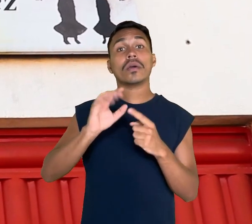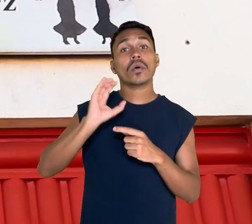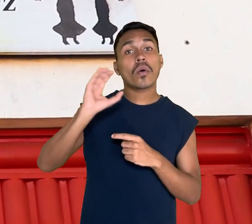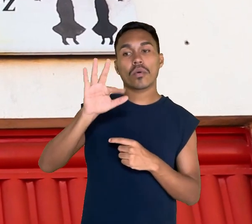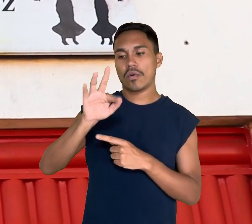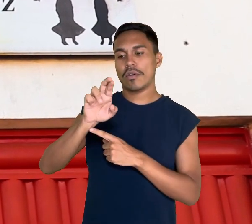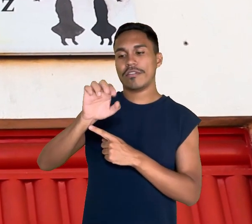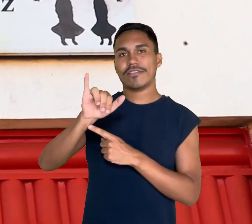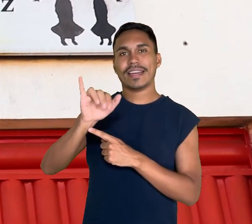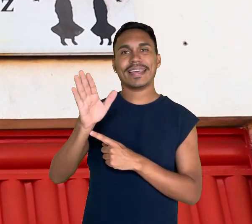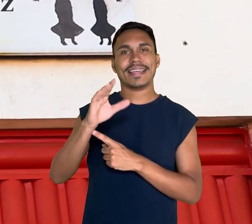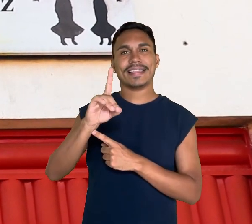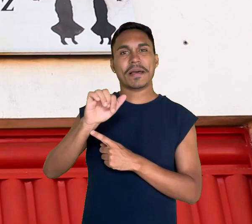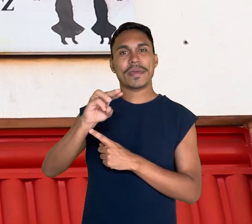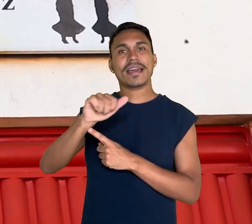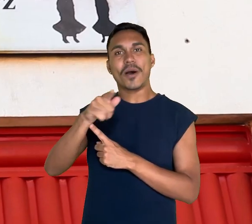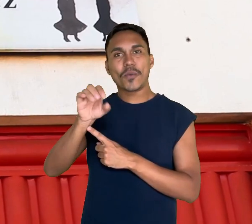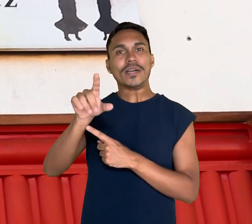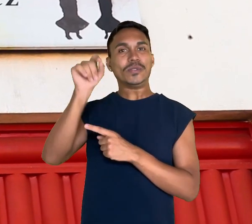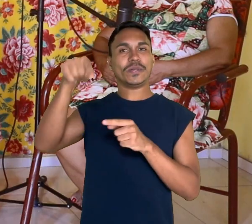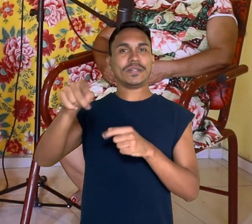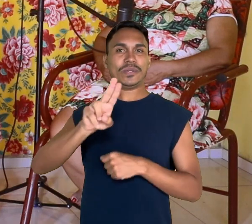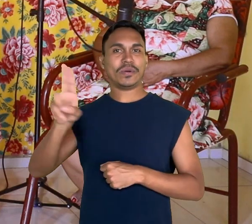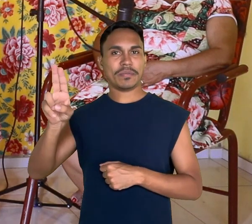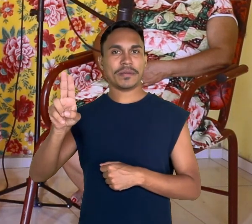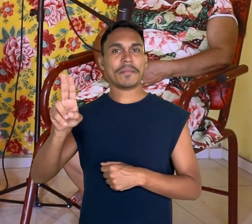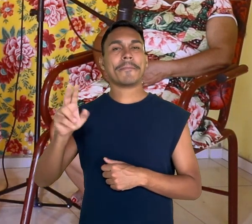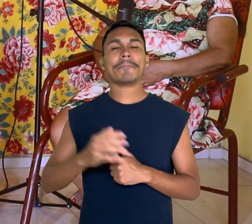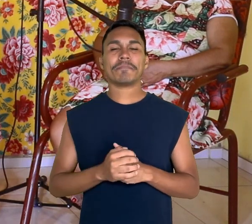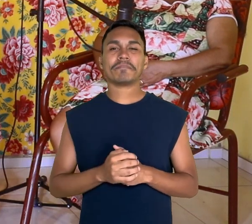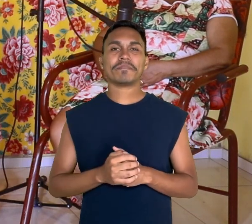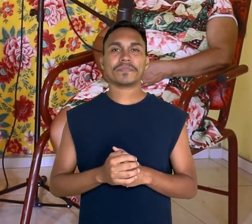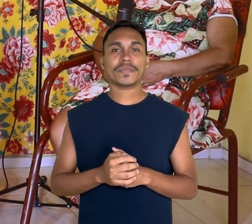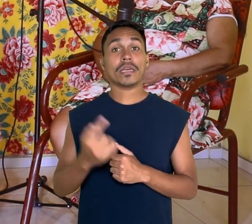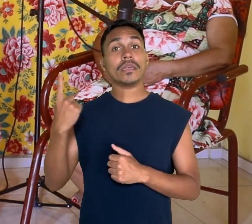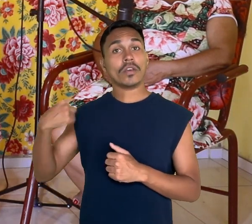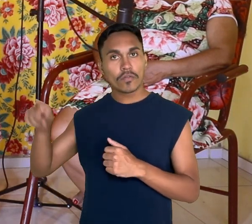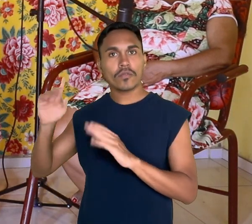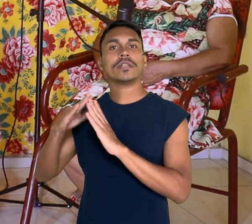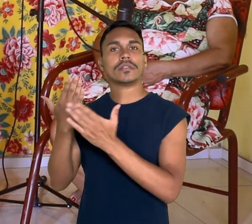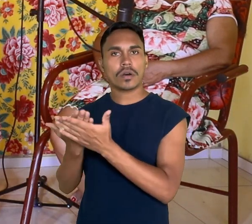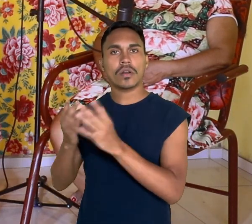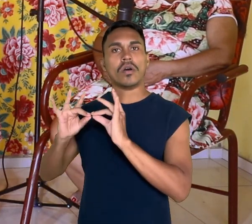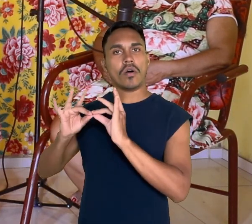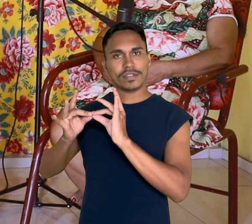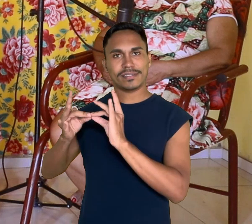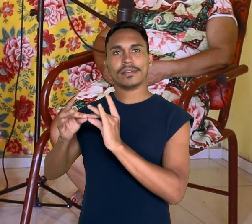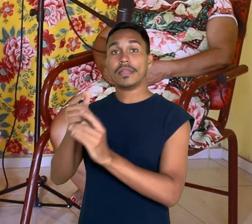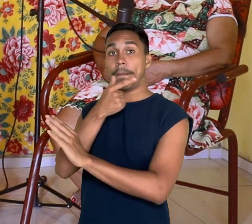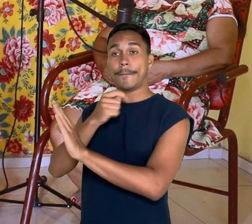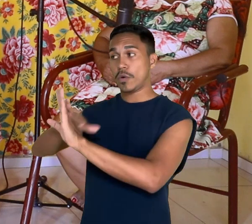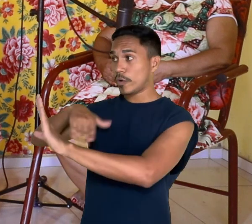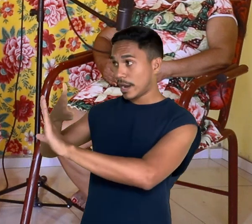Coco Frei Damião, e ficou batizado como Coco Frei Damião. E eu fui para a escola, lá onde meu cunhado dava aula,